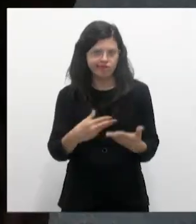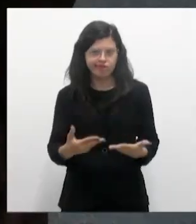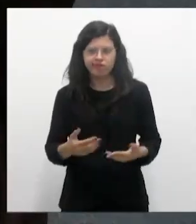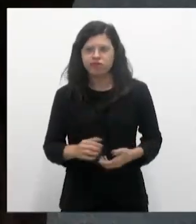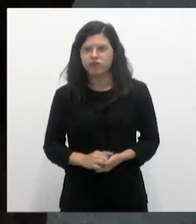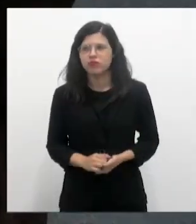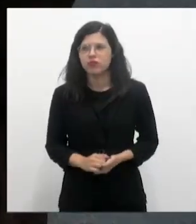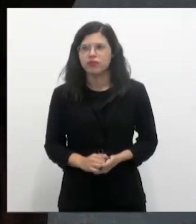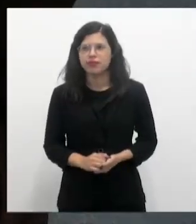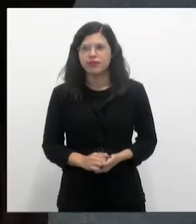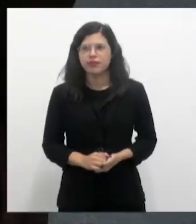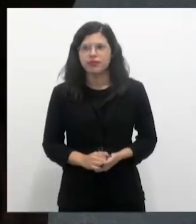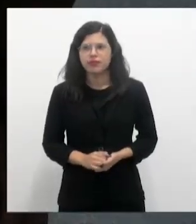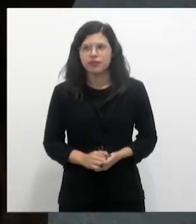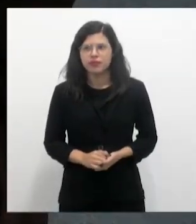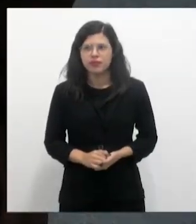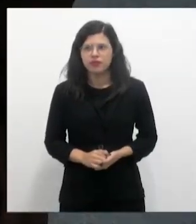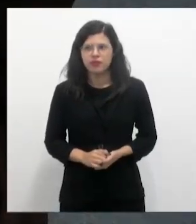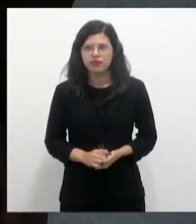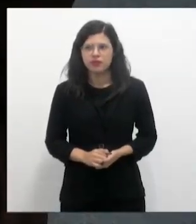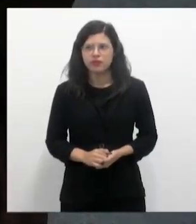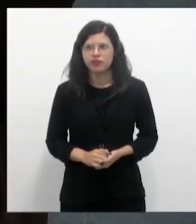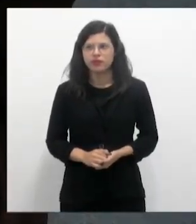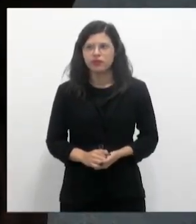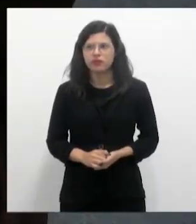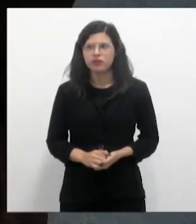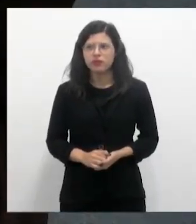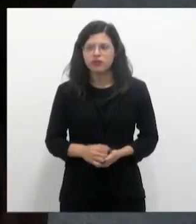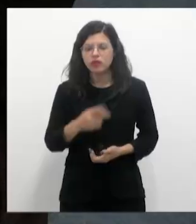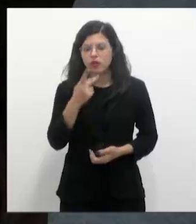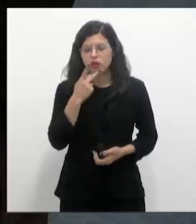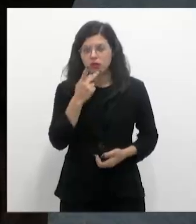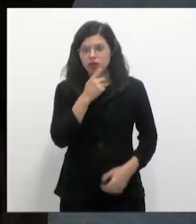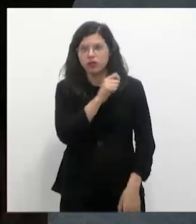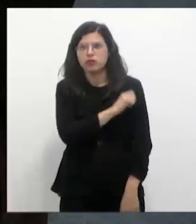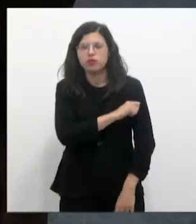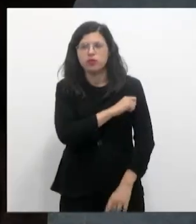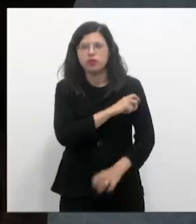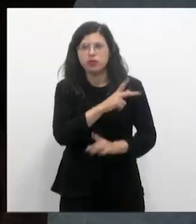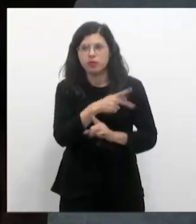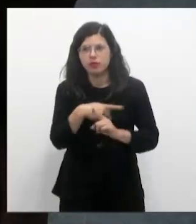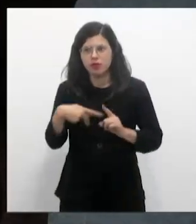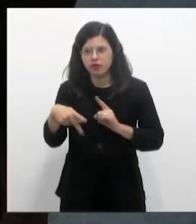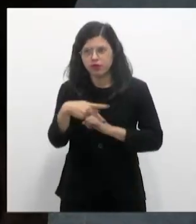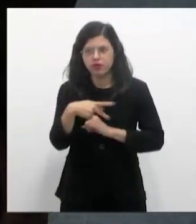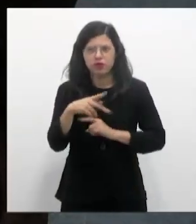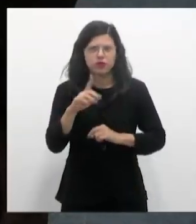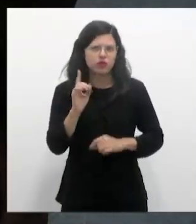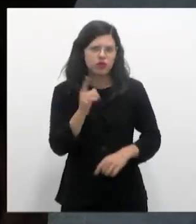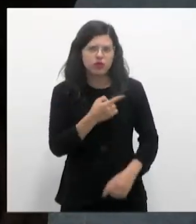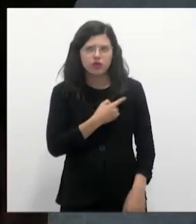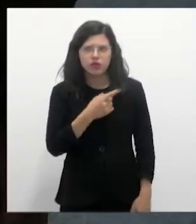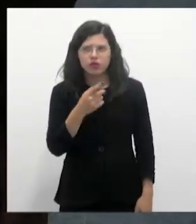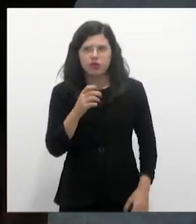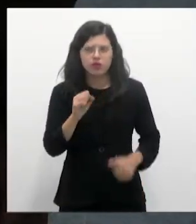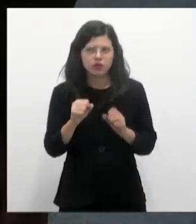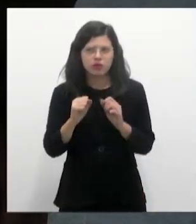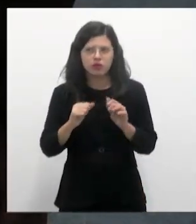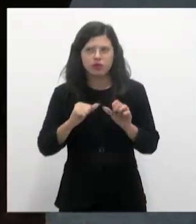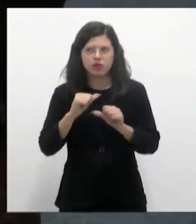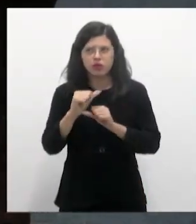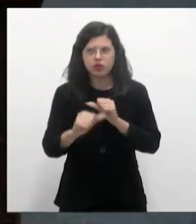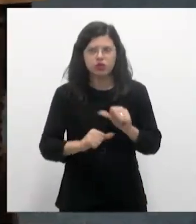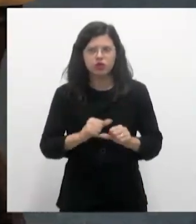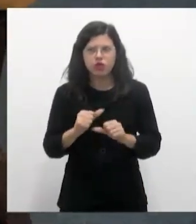Bom, então, dito isso, senhor presidente, estou falando do Rio Previdência. Nós podemos transformar